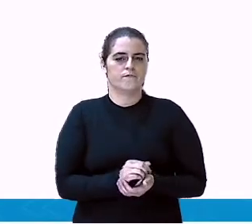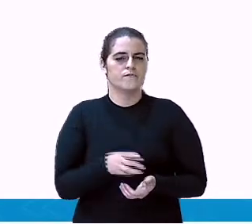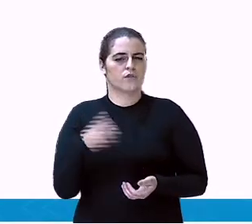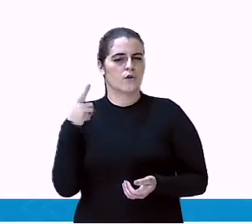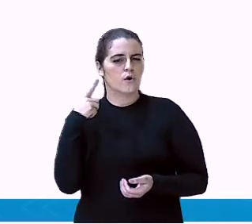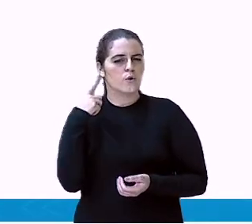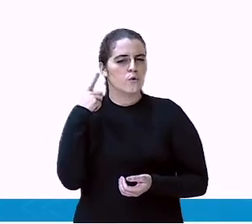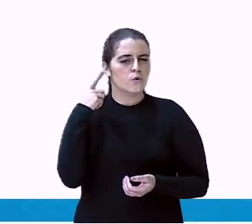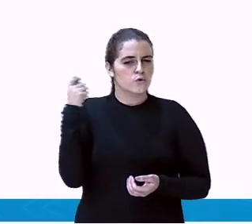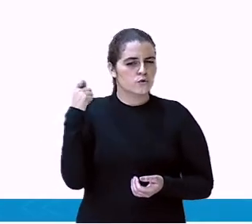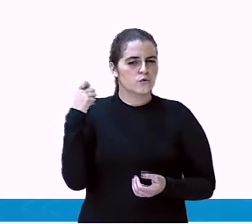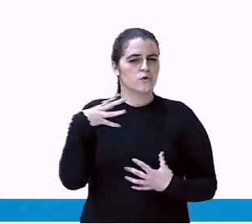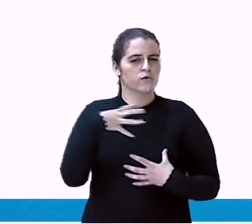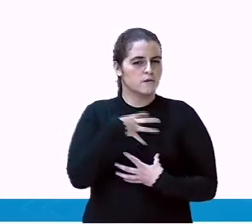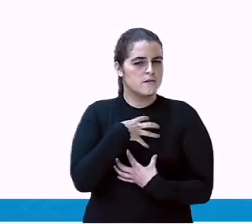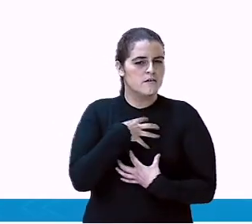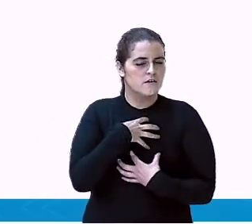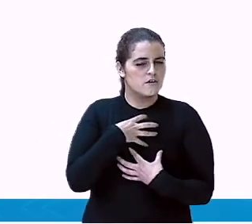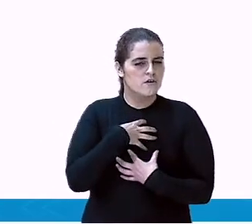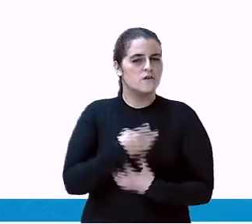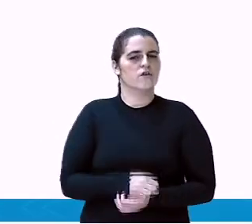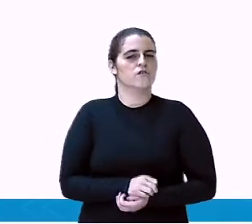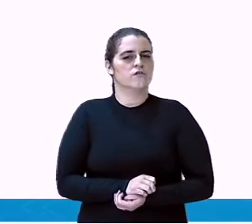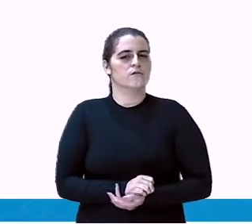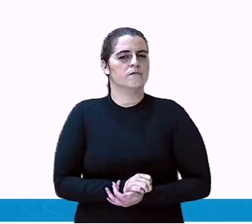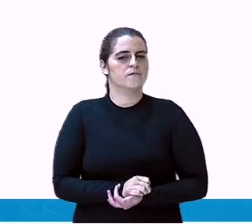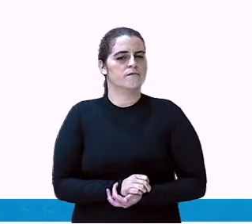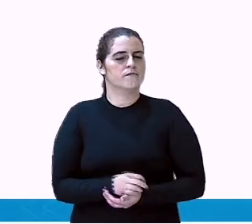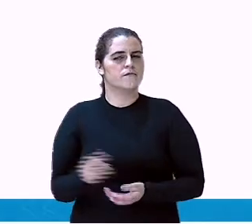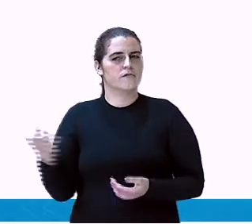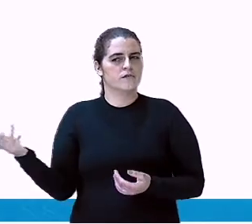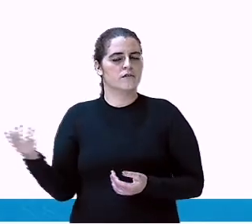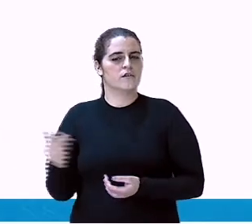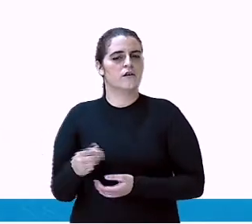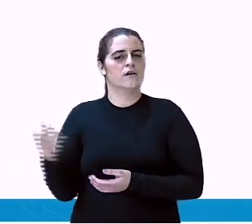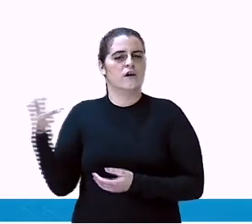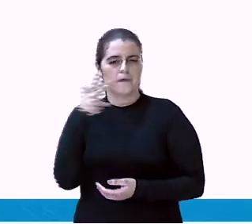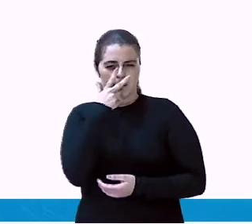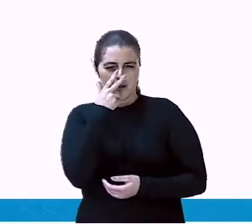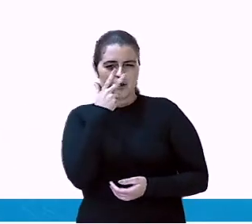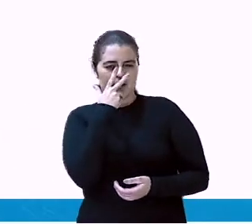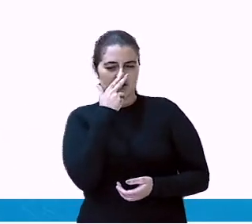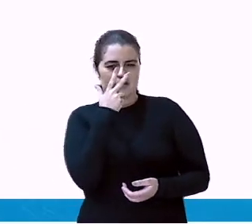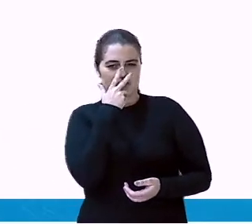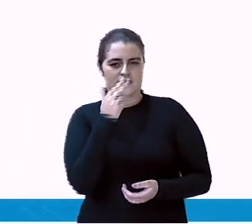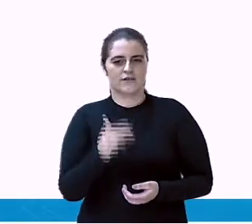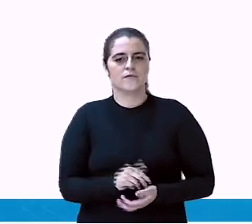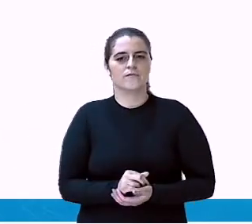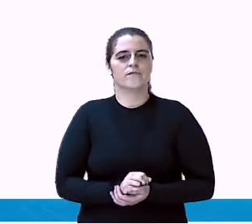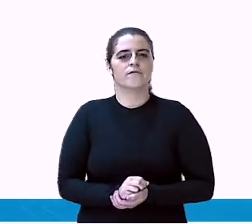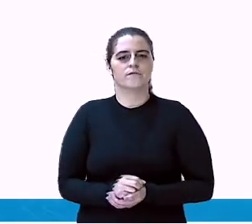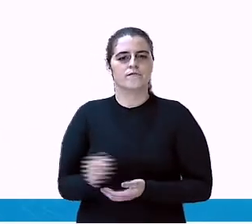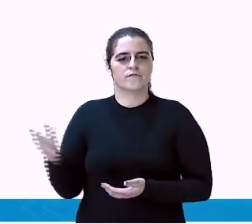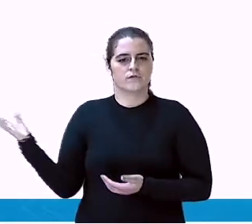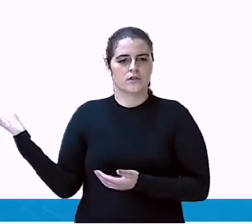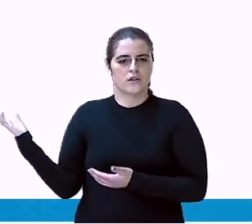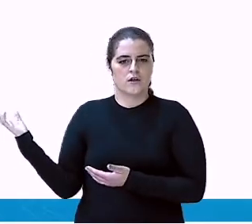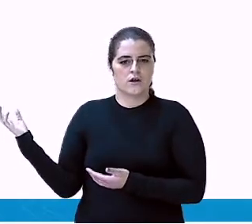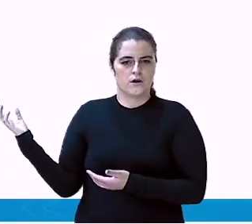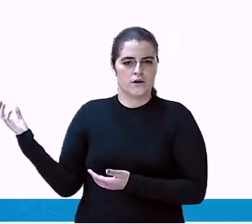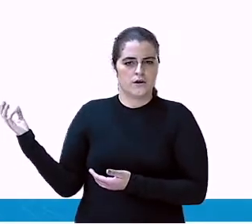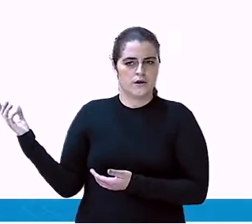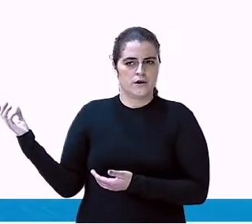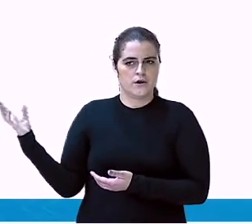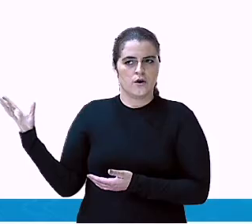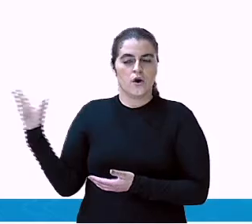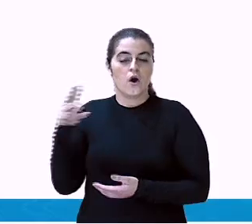Um som natural, um som que a água faz ali quando a cachoeira está despencando ali para poder fazer uma lagoa bem